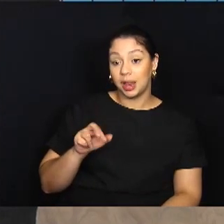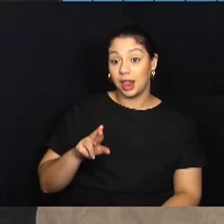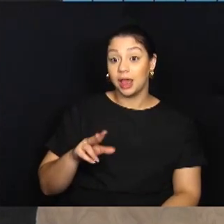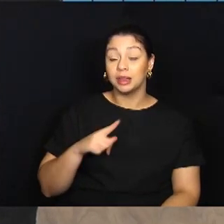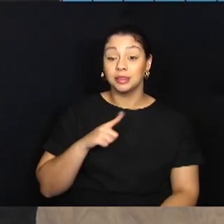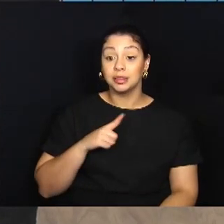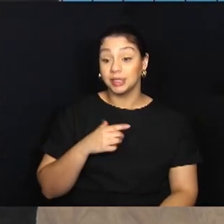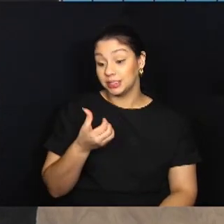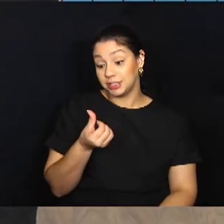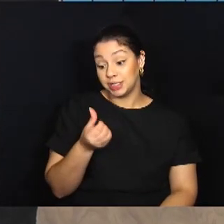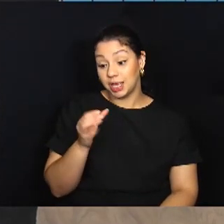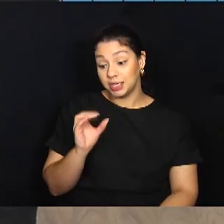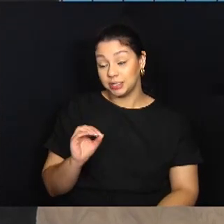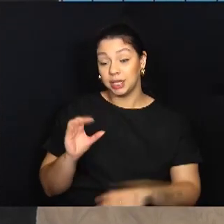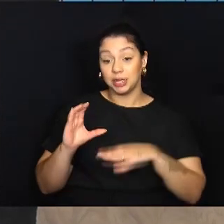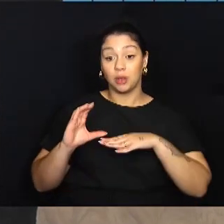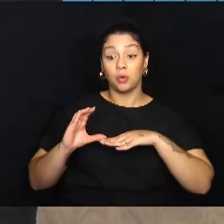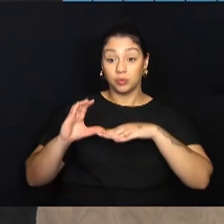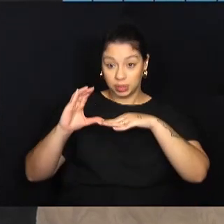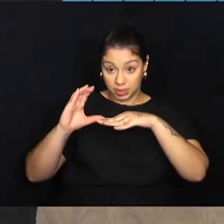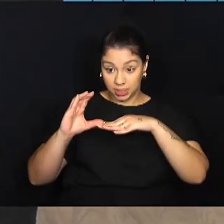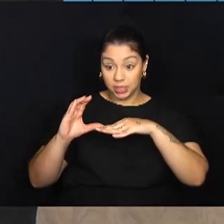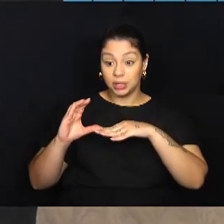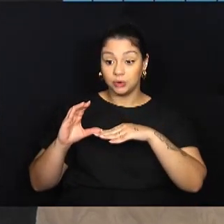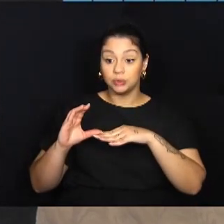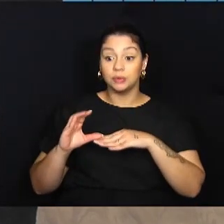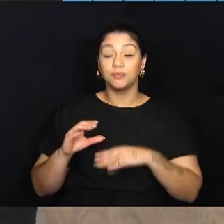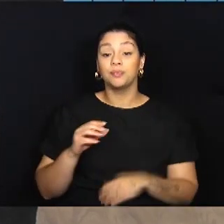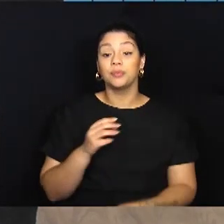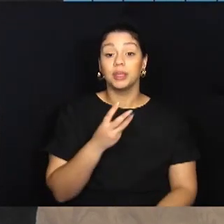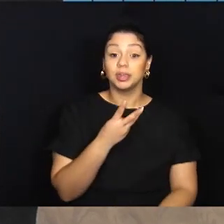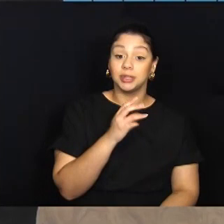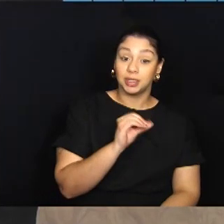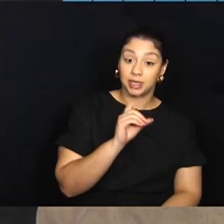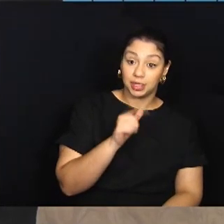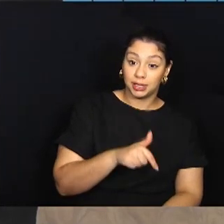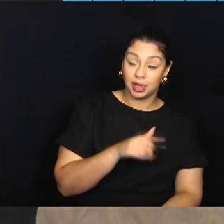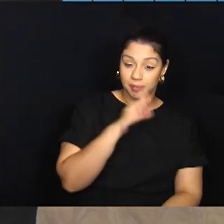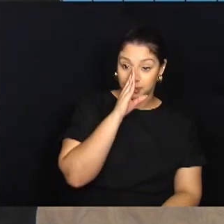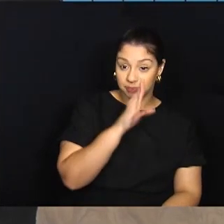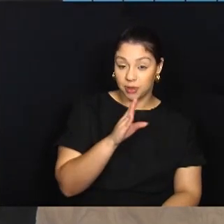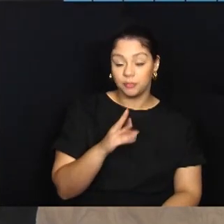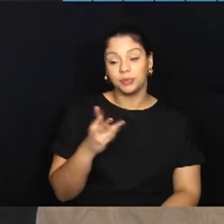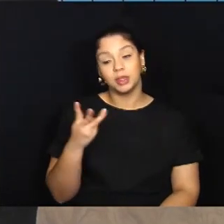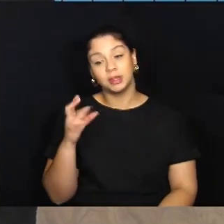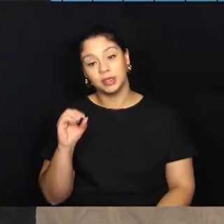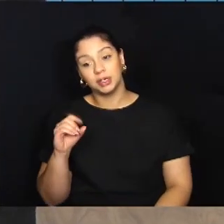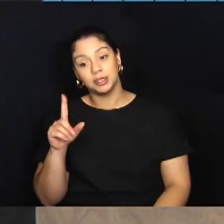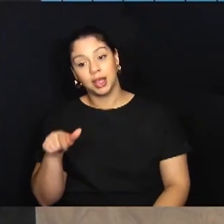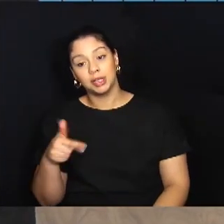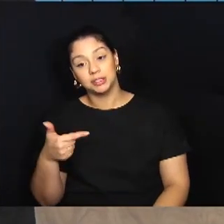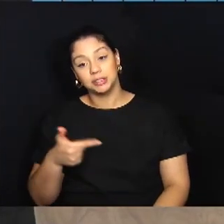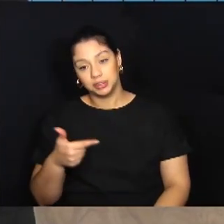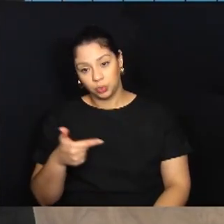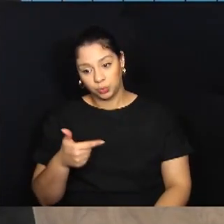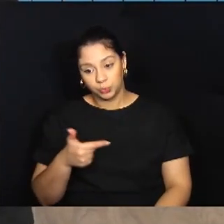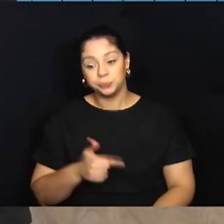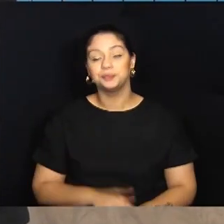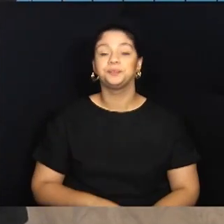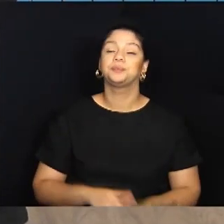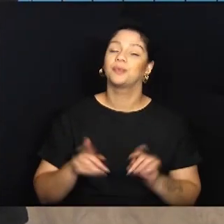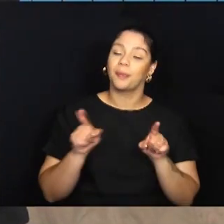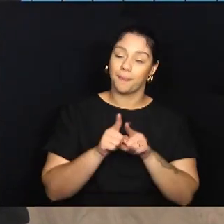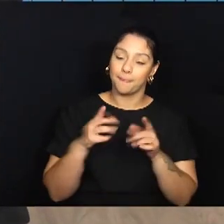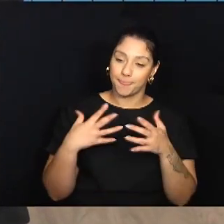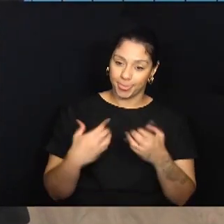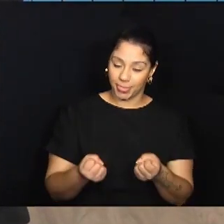60 conselheiros tutelares, 30 sendo titulares e 30 suplentes. Então, a gente vai, claro, acompanhar